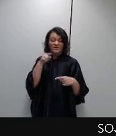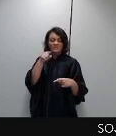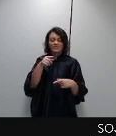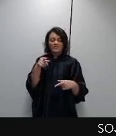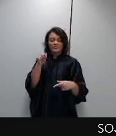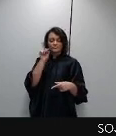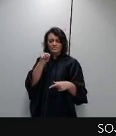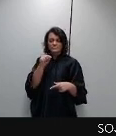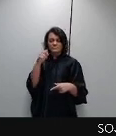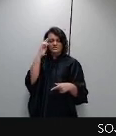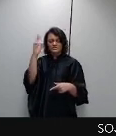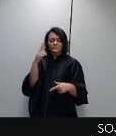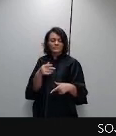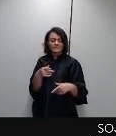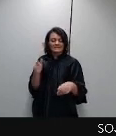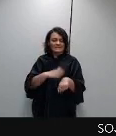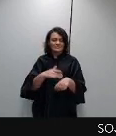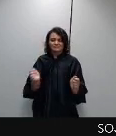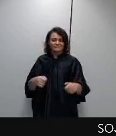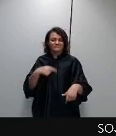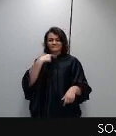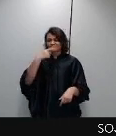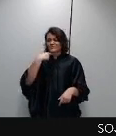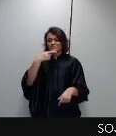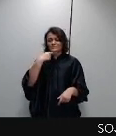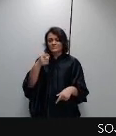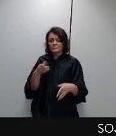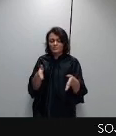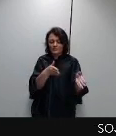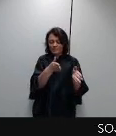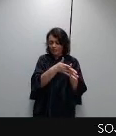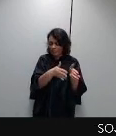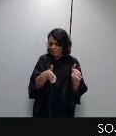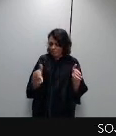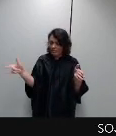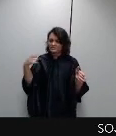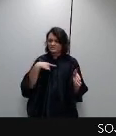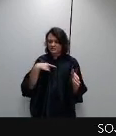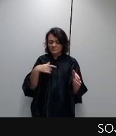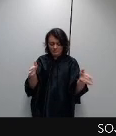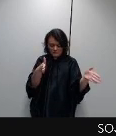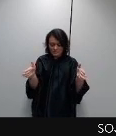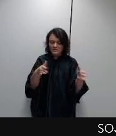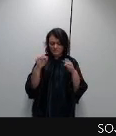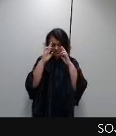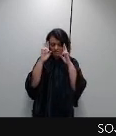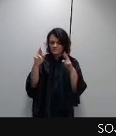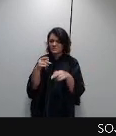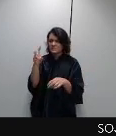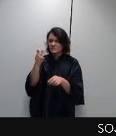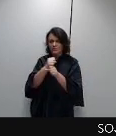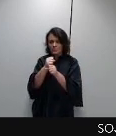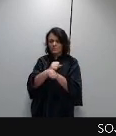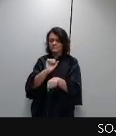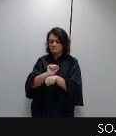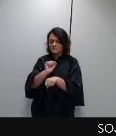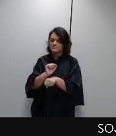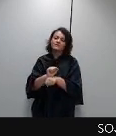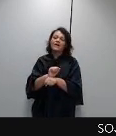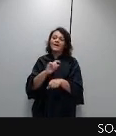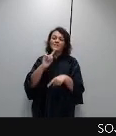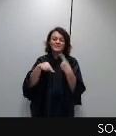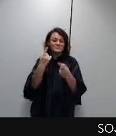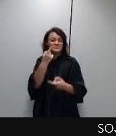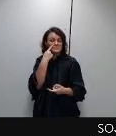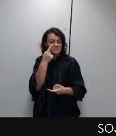alcança de que os que já estavam curso deveria se respeitar o prazo de cinco anos eu fui observar é sexualmente